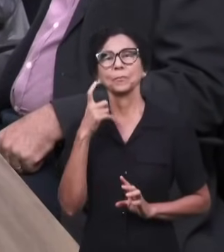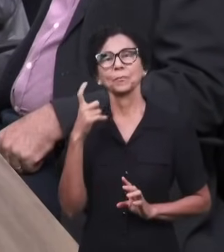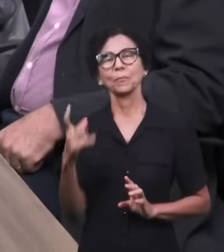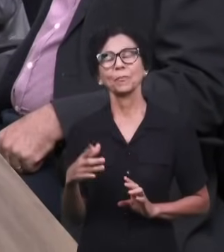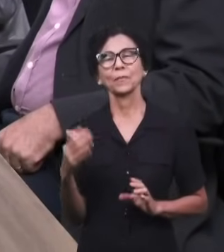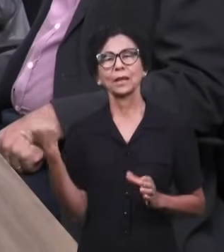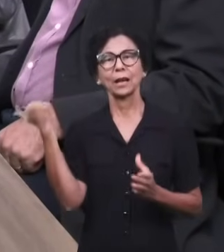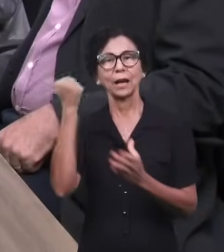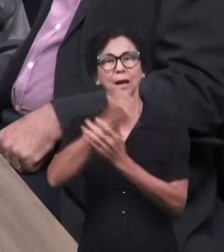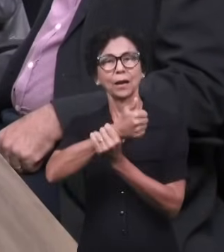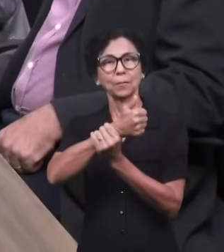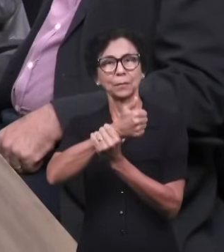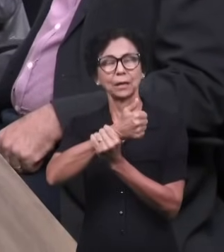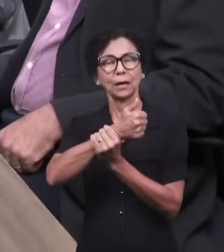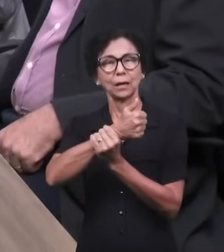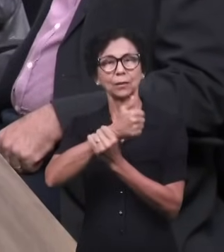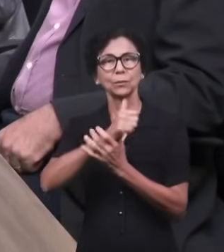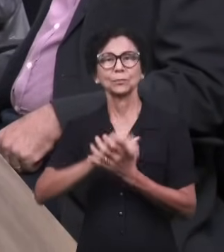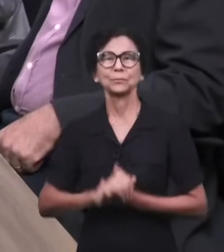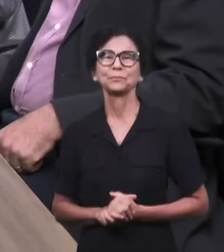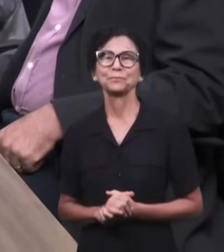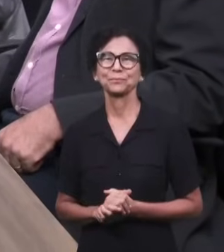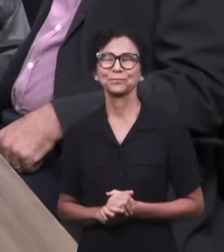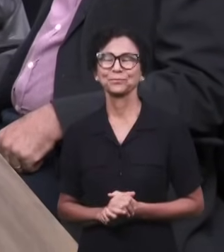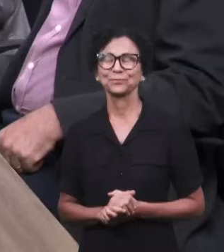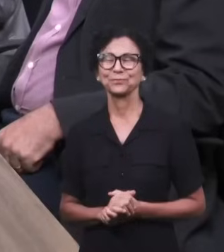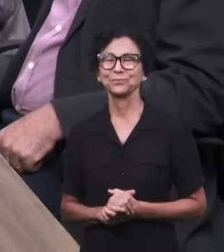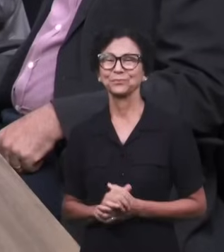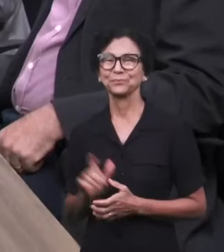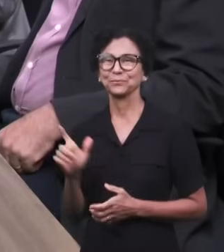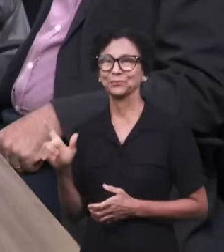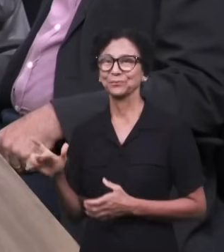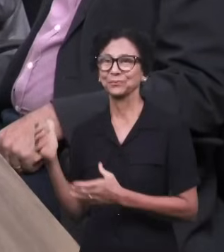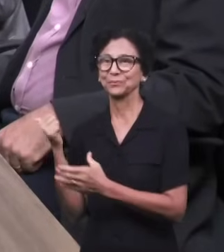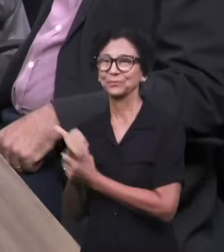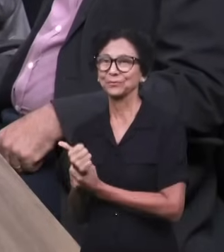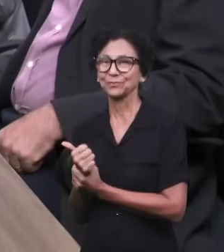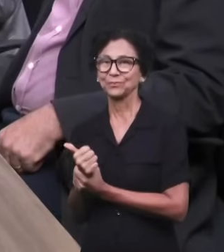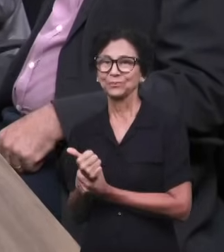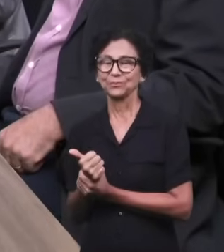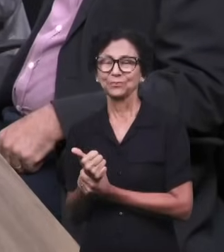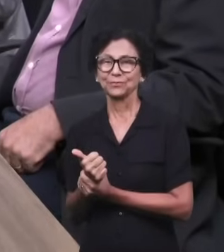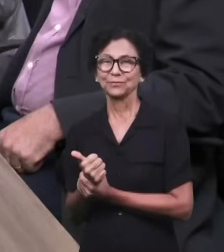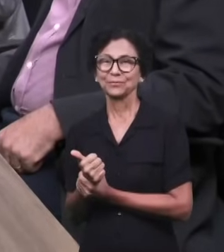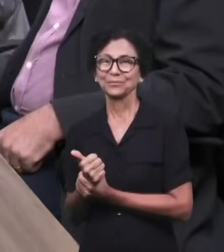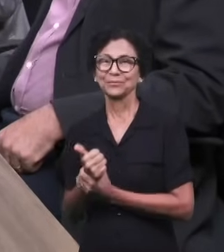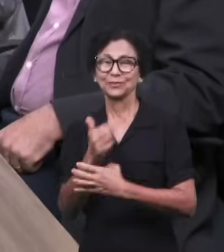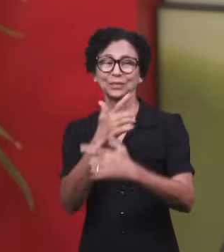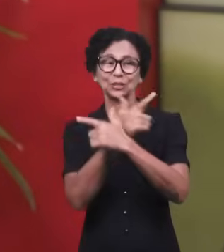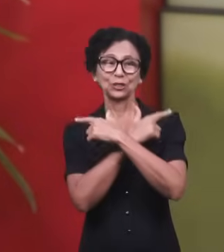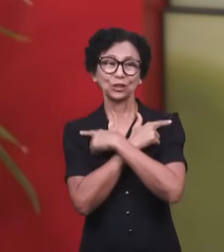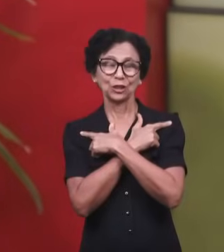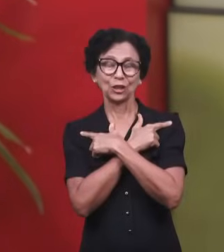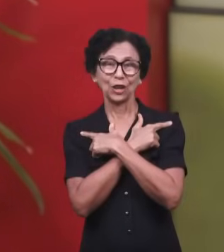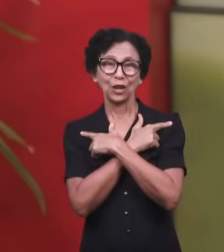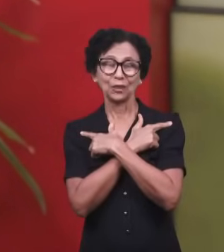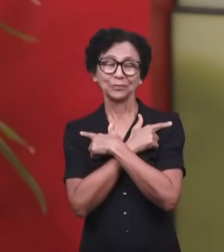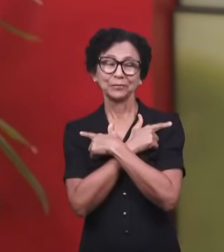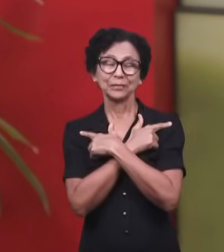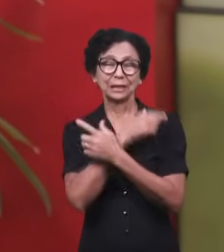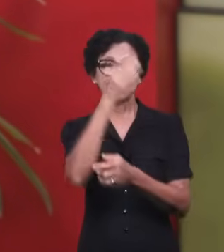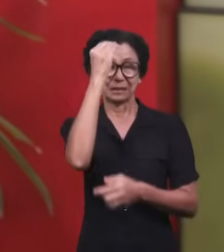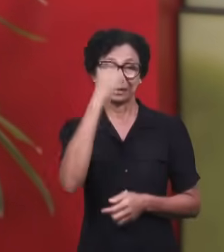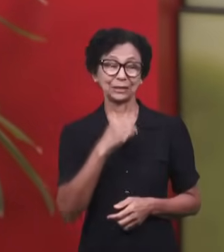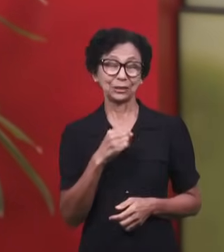Abraão nunca desistiu de Ló. E era problema atrás do outro, porque é sangue. Aquilo